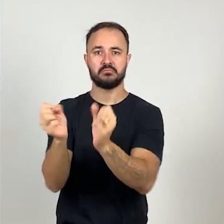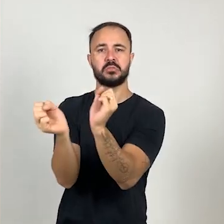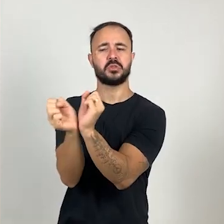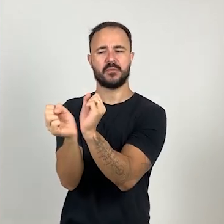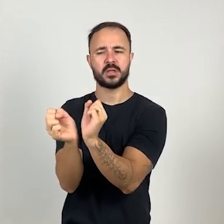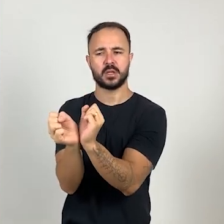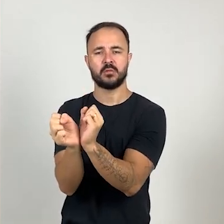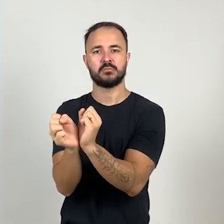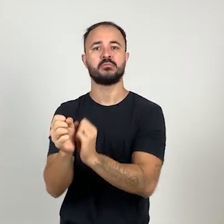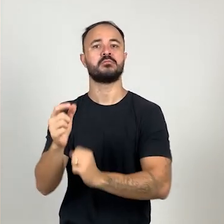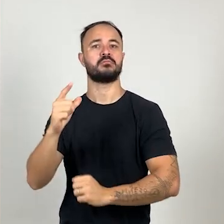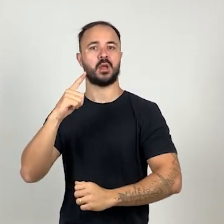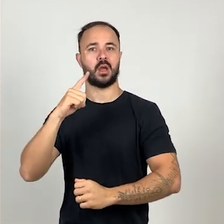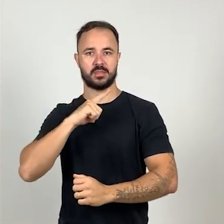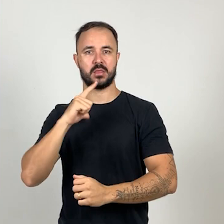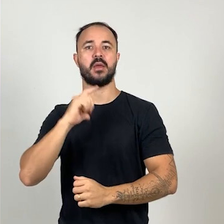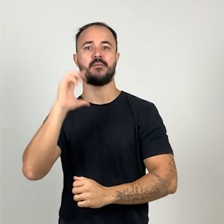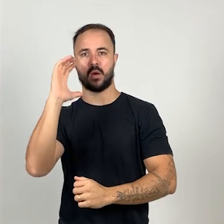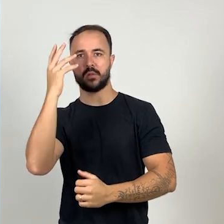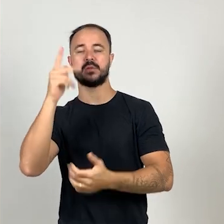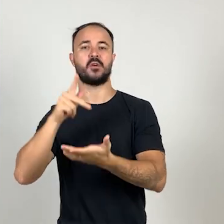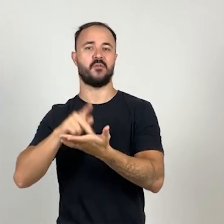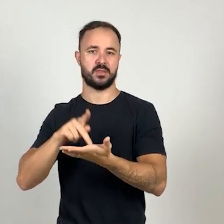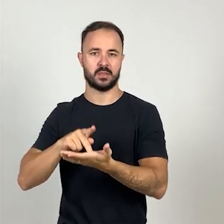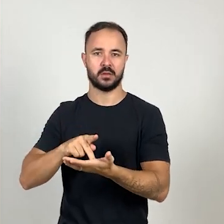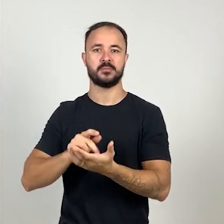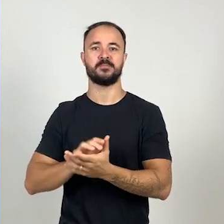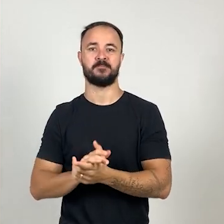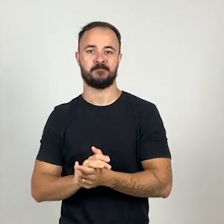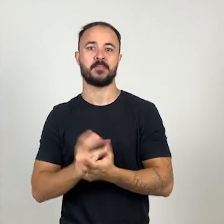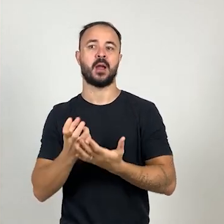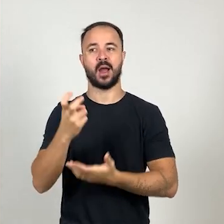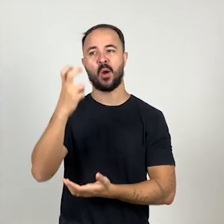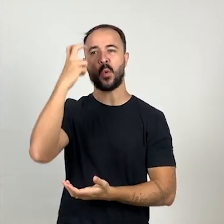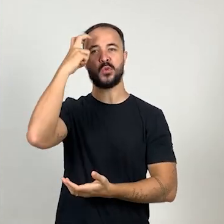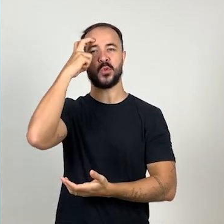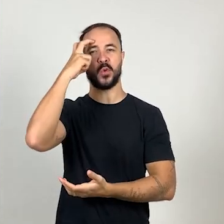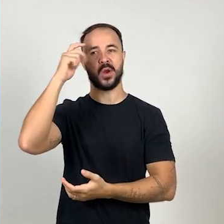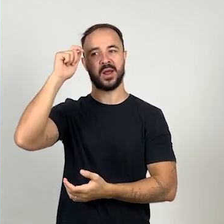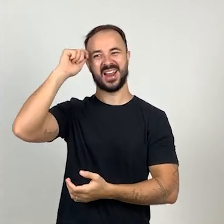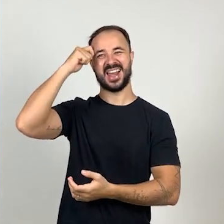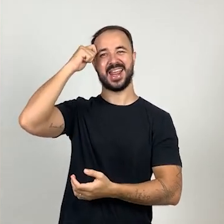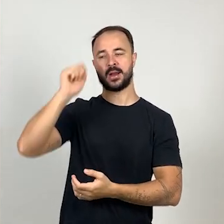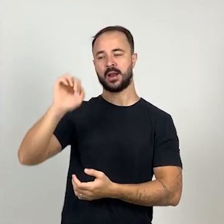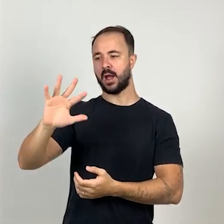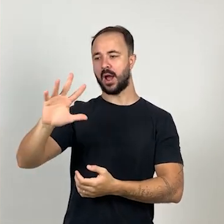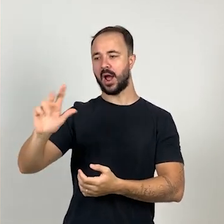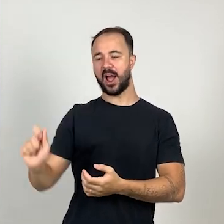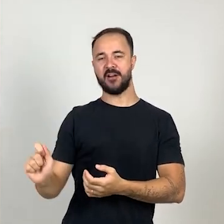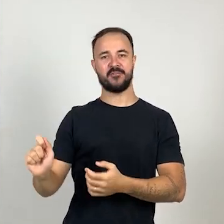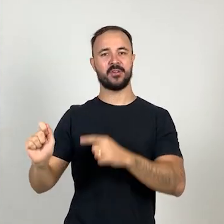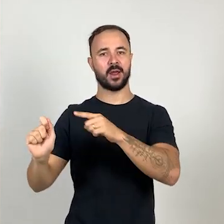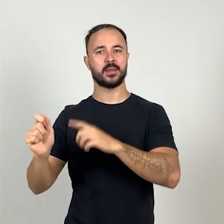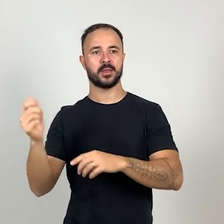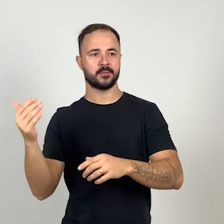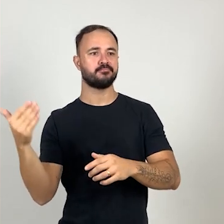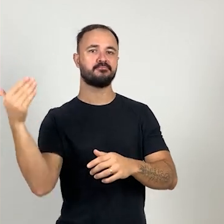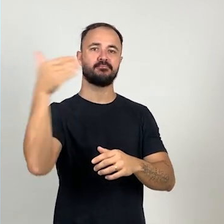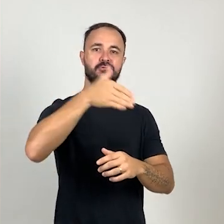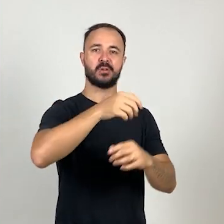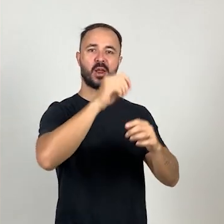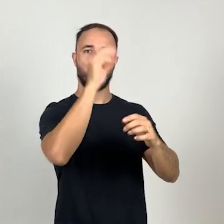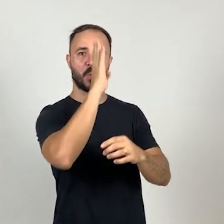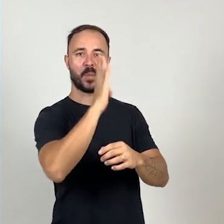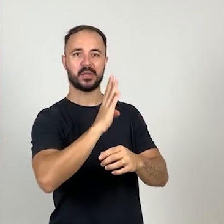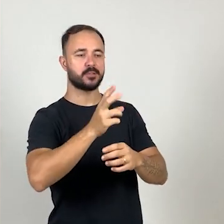na representação e valorização da cultura negra. A contribuição dos povos africanos para a cultura brasileira